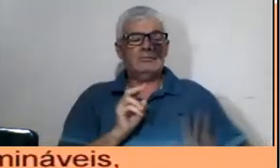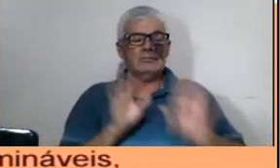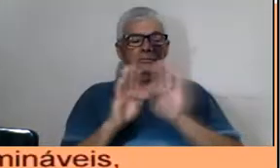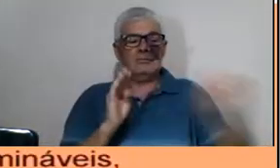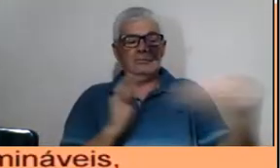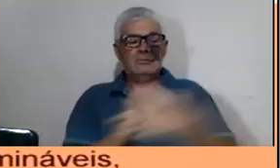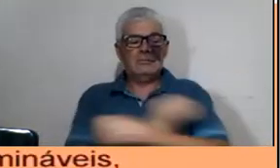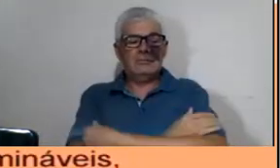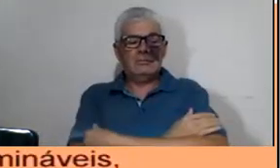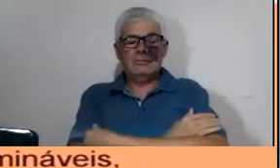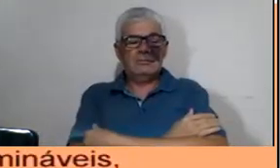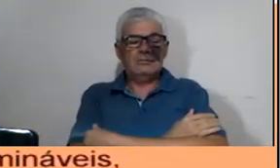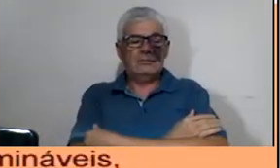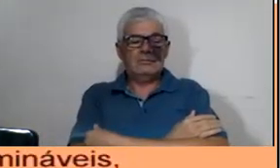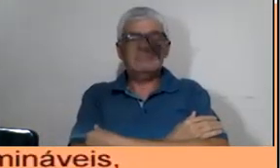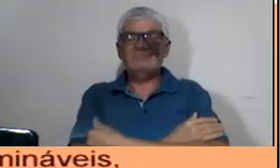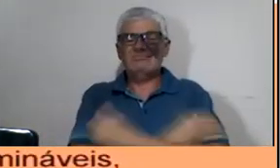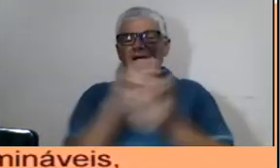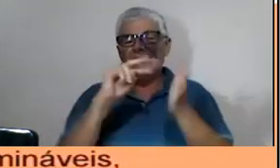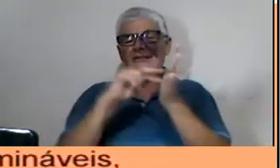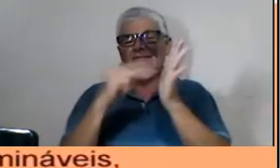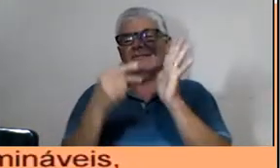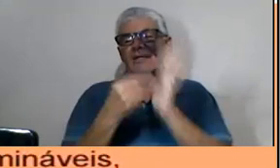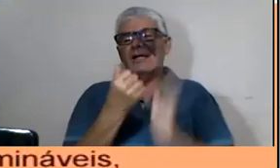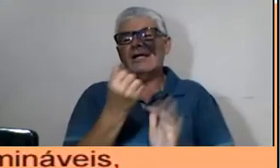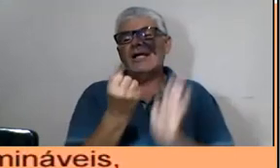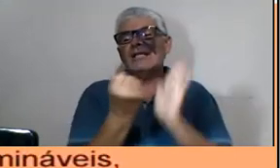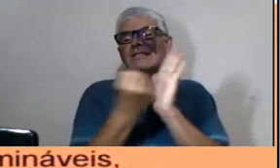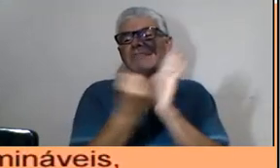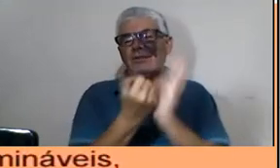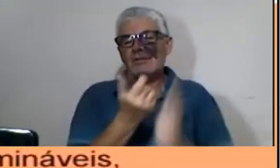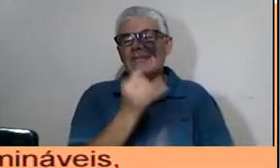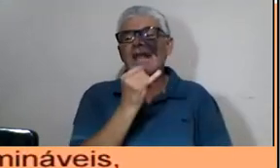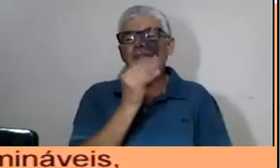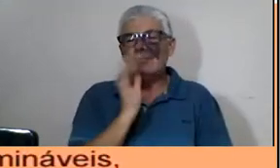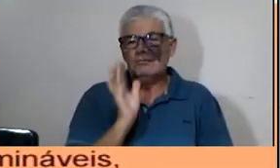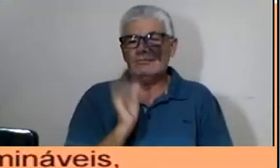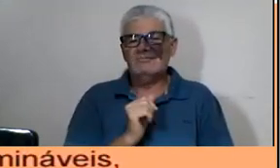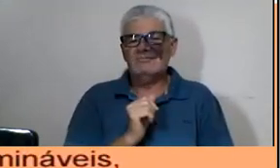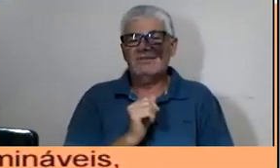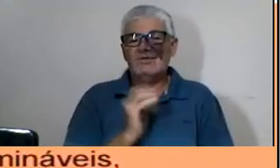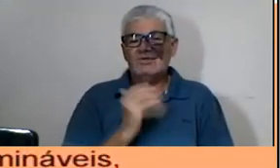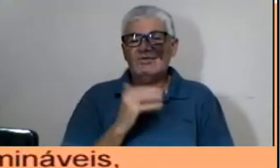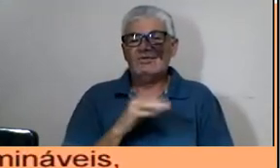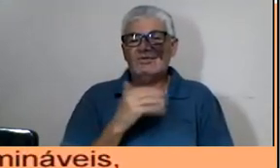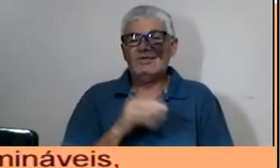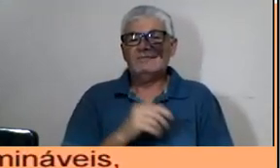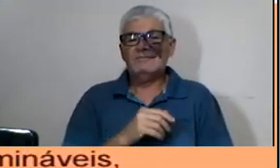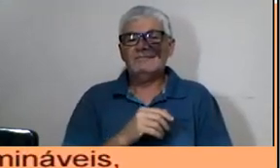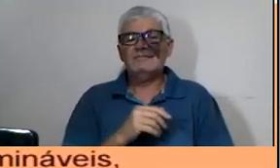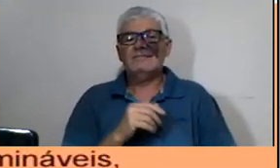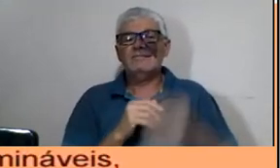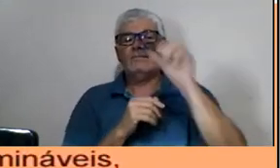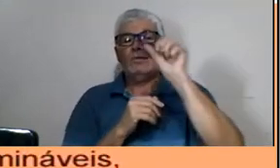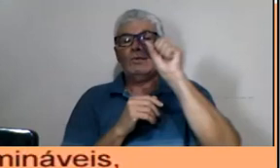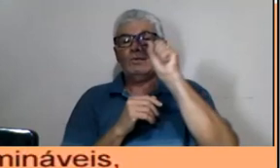aqueles judeus também tiveram aquela época de não, deixa quieto, aqui tá bom, a gente tem que pensar bem